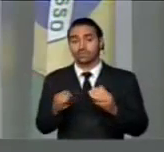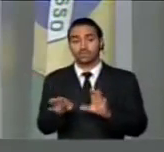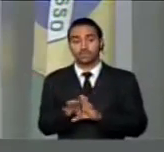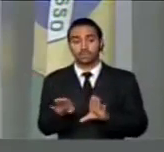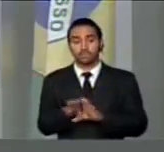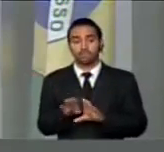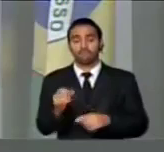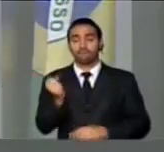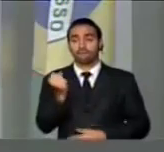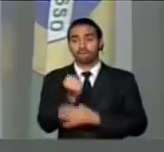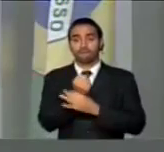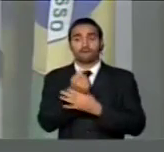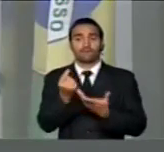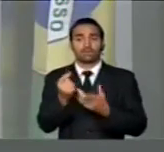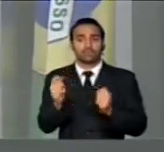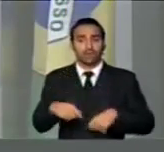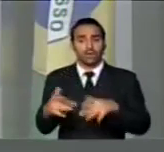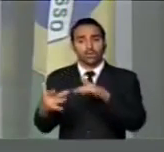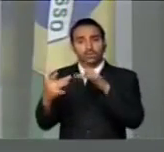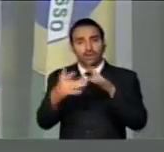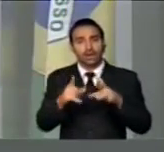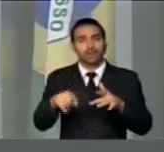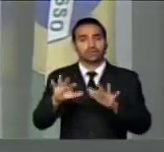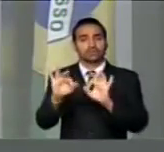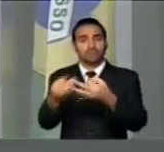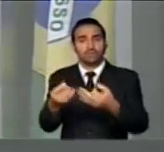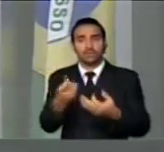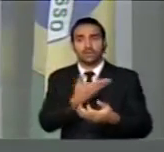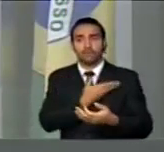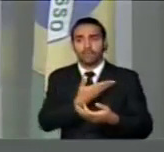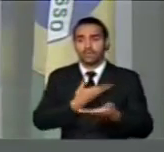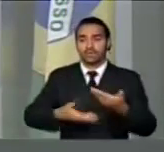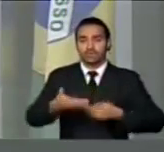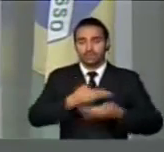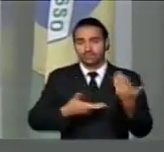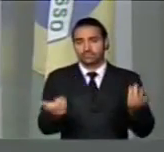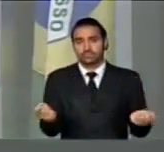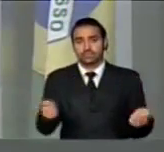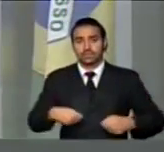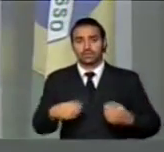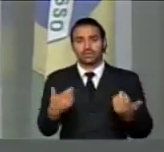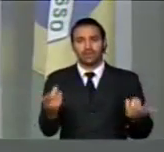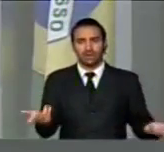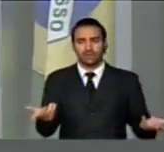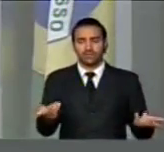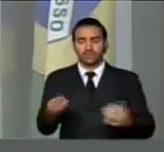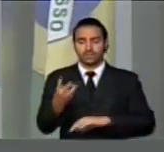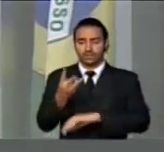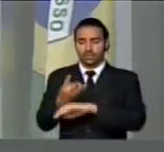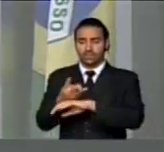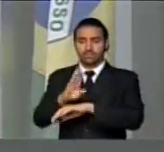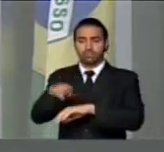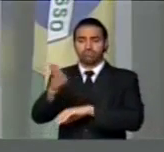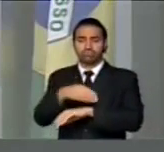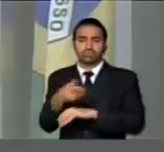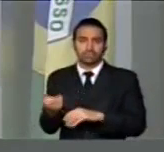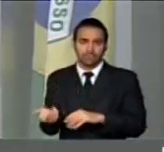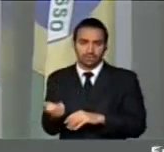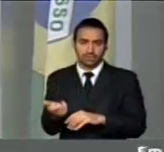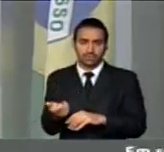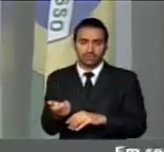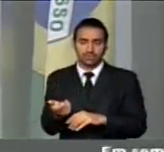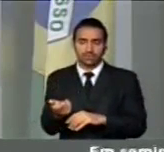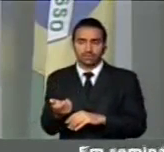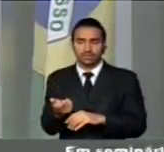de segurança no contato de familiares, de amigos, e o tirar do ar. O aplicativo